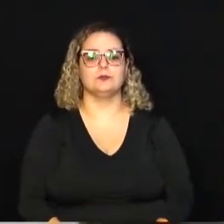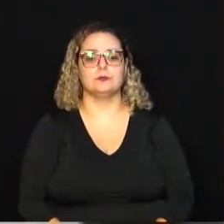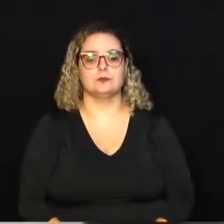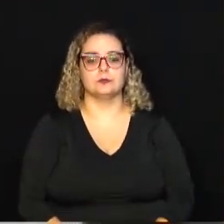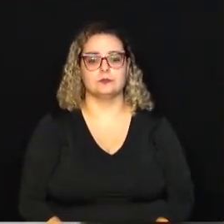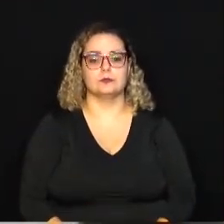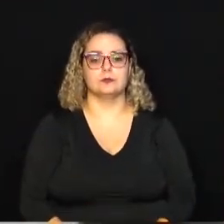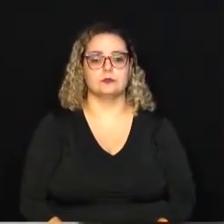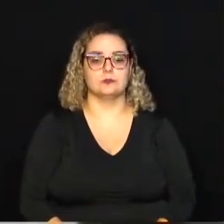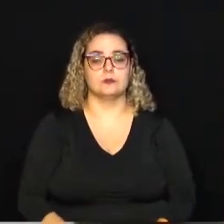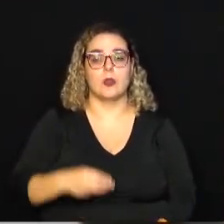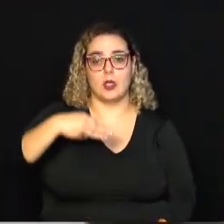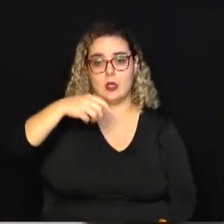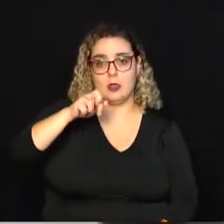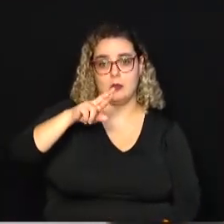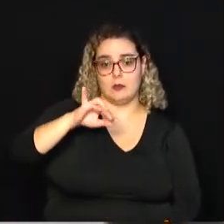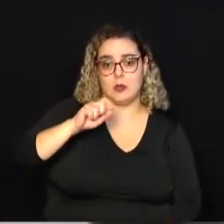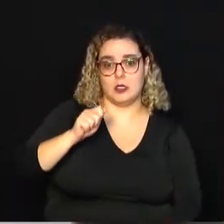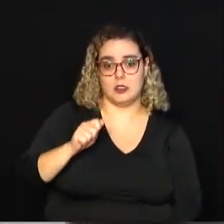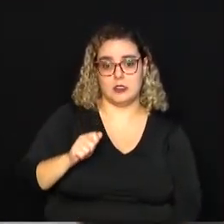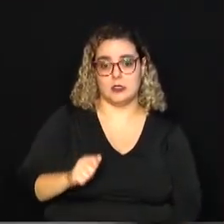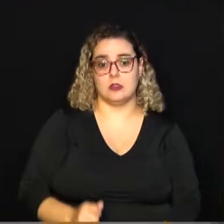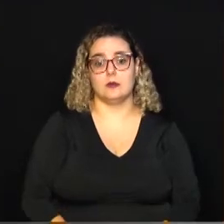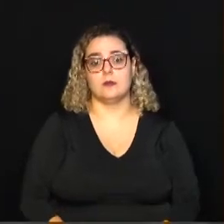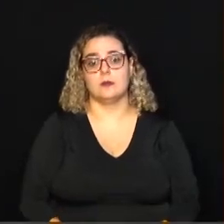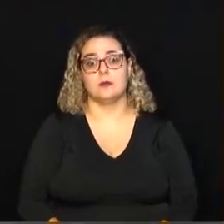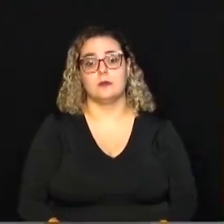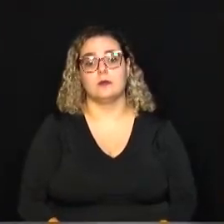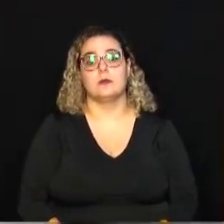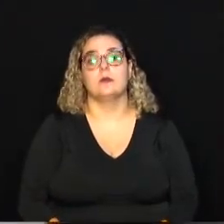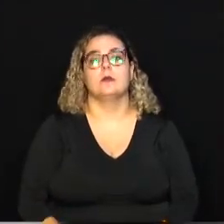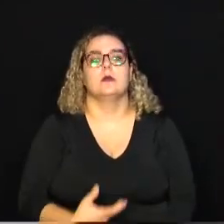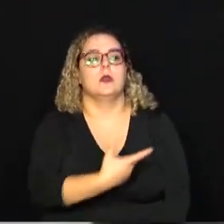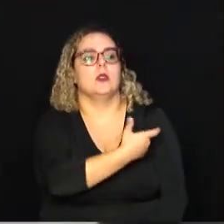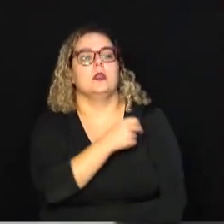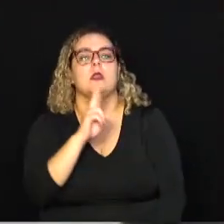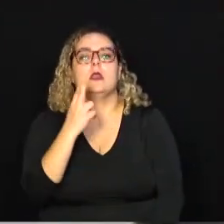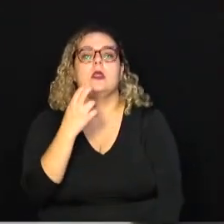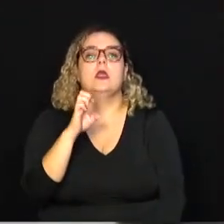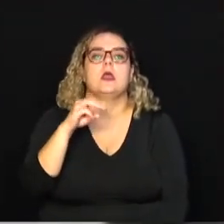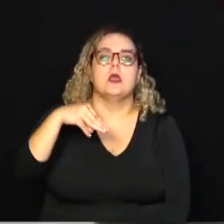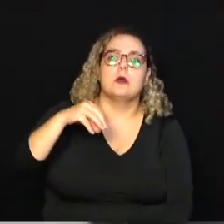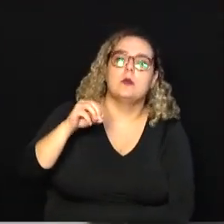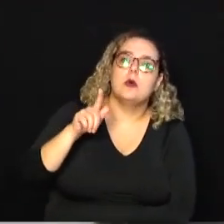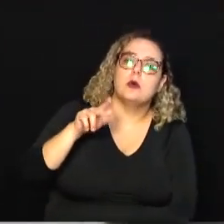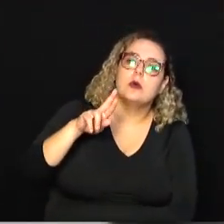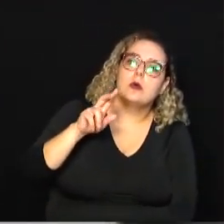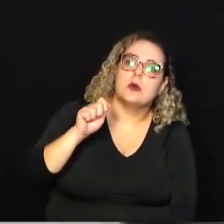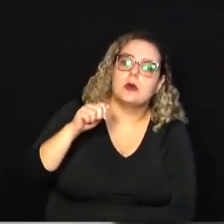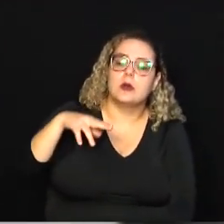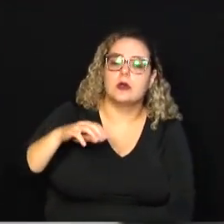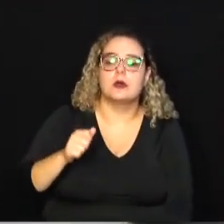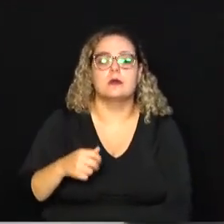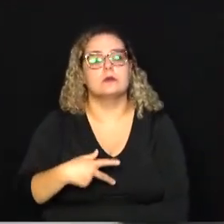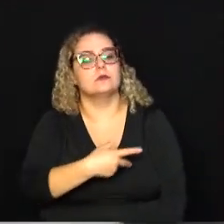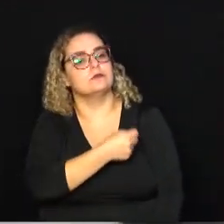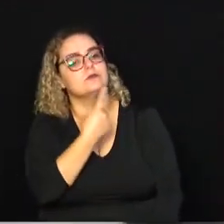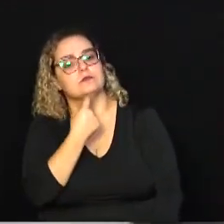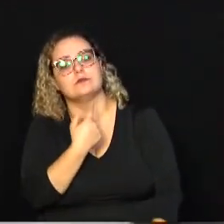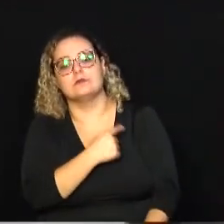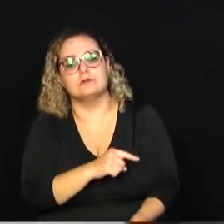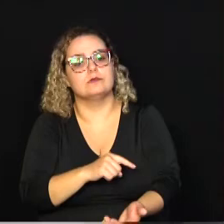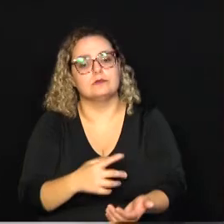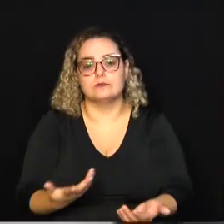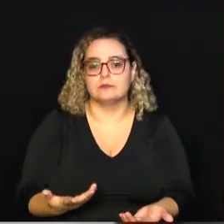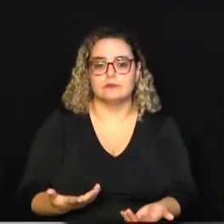Para Maria da Graça, esses exames, hemograma, outros exames de sangue, de diversas naturezas, eles não têm um